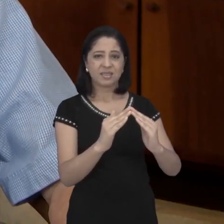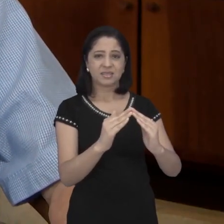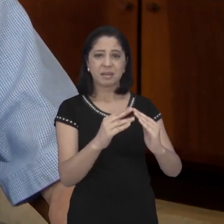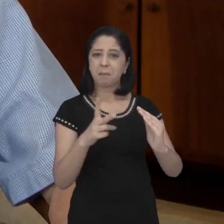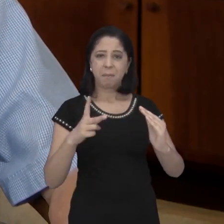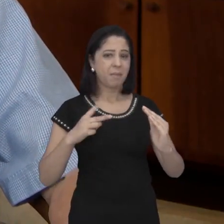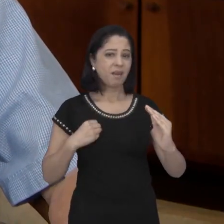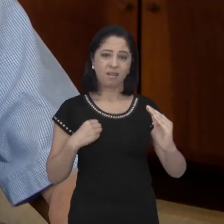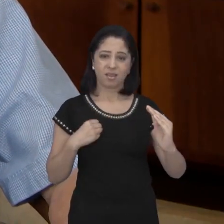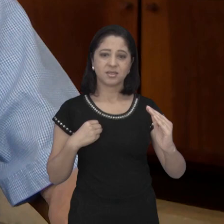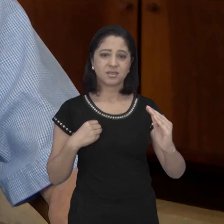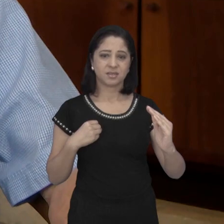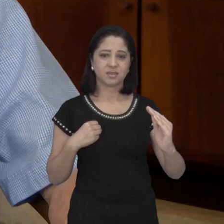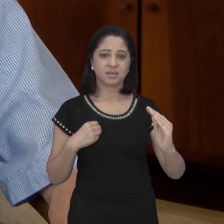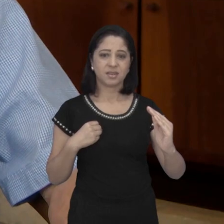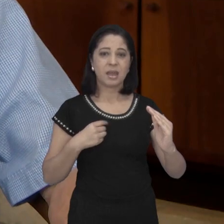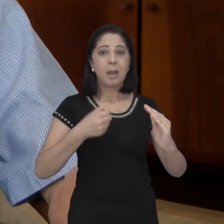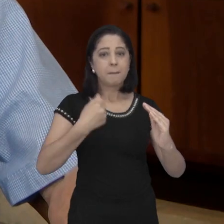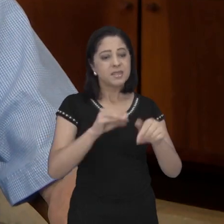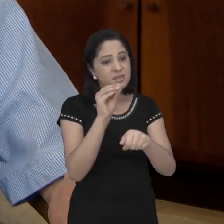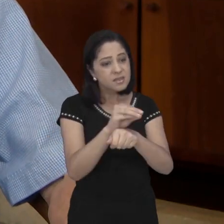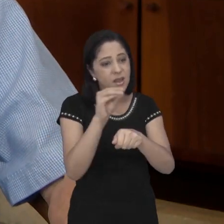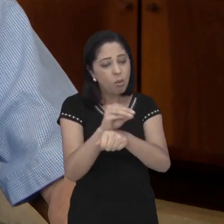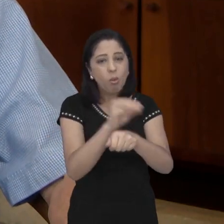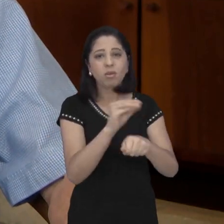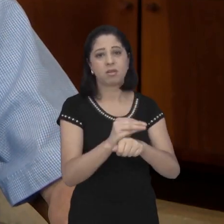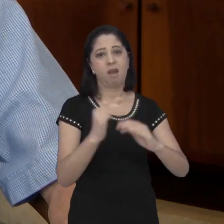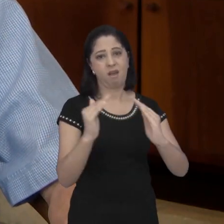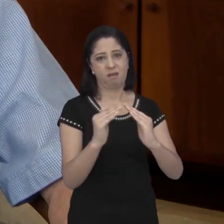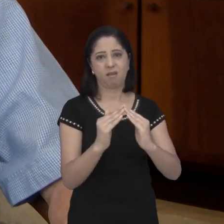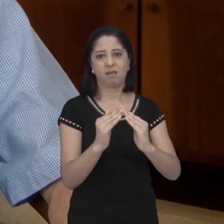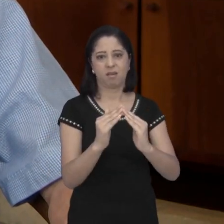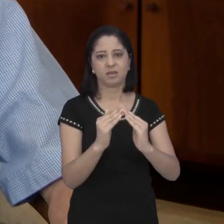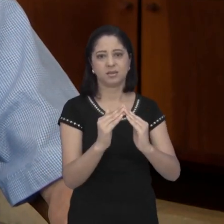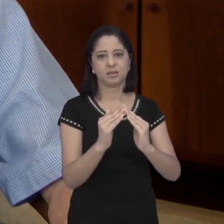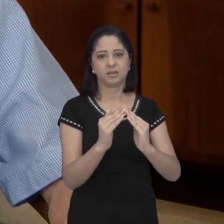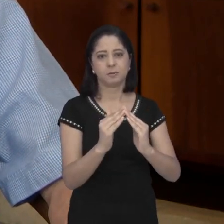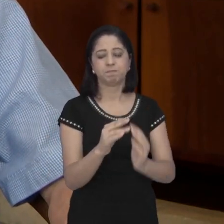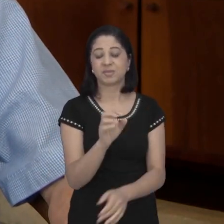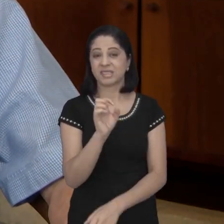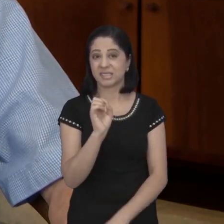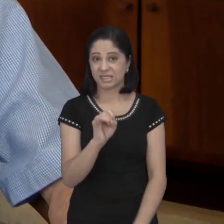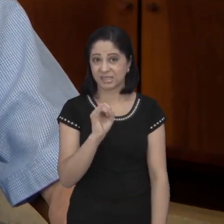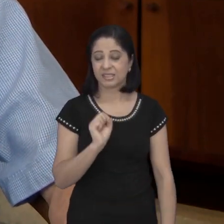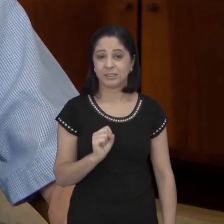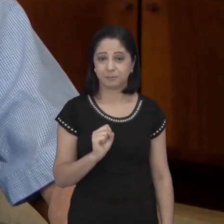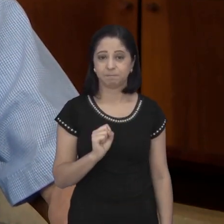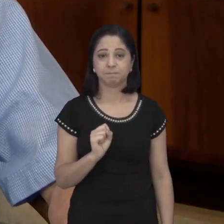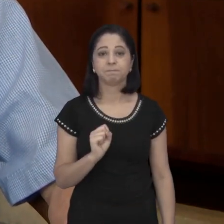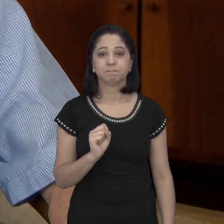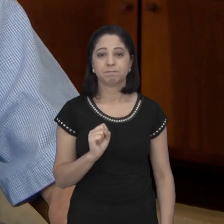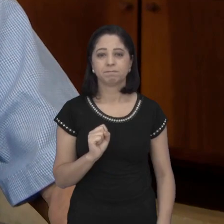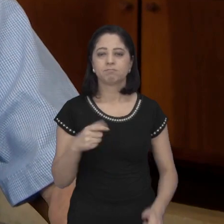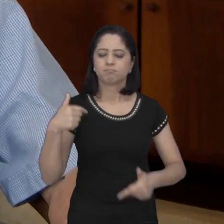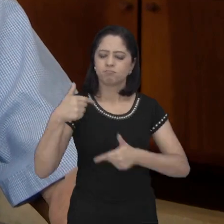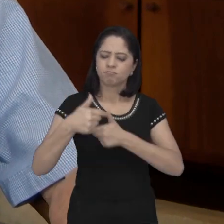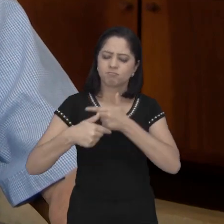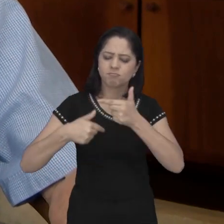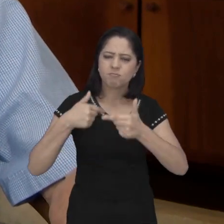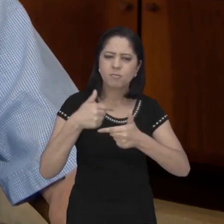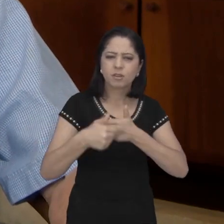Rui Otaki é irmão de um professor que eu tive aqui na Faculdade de Arquitetura chamado Ricardo